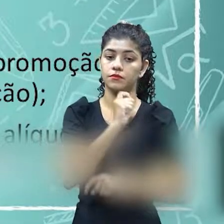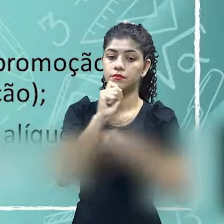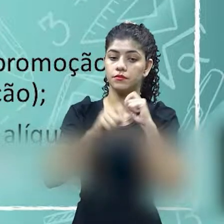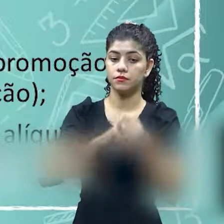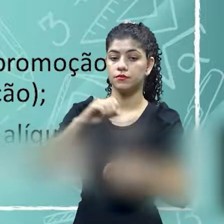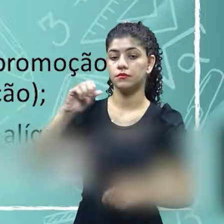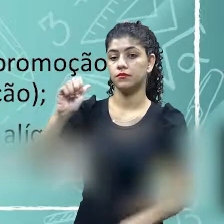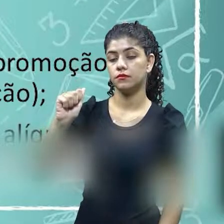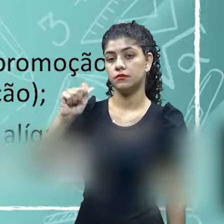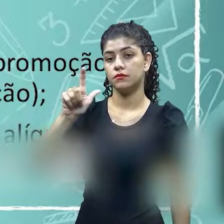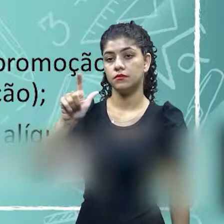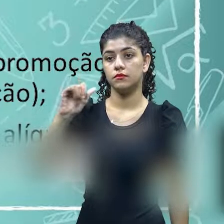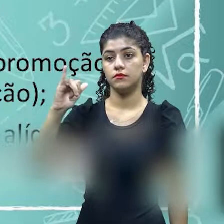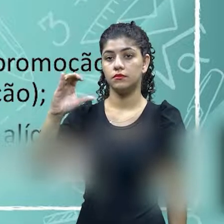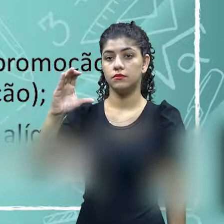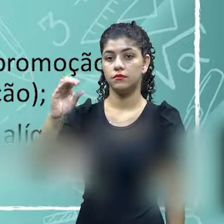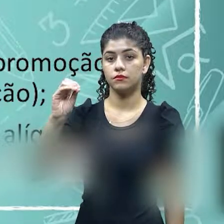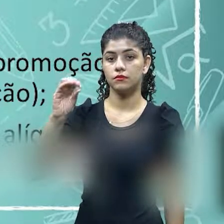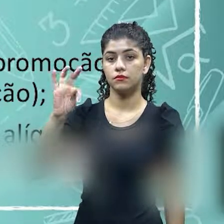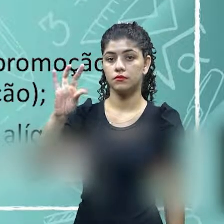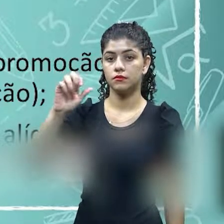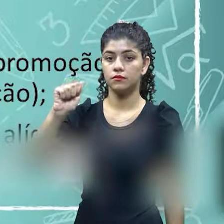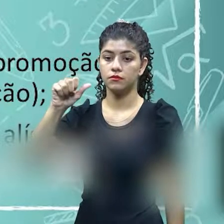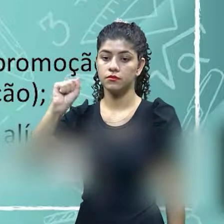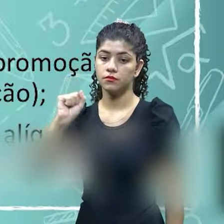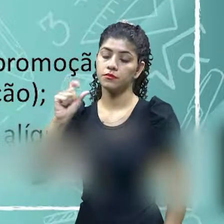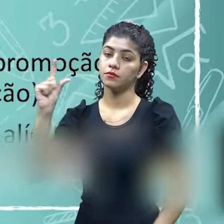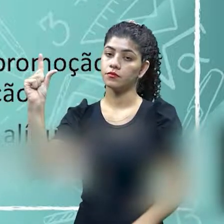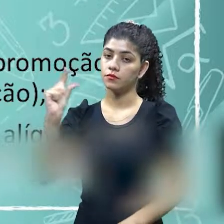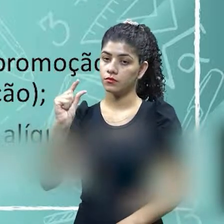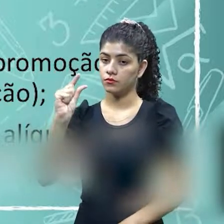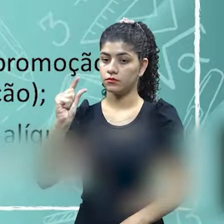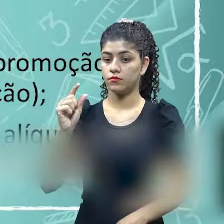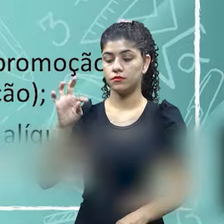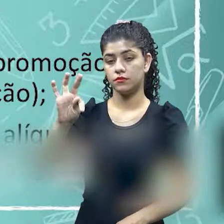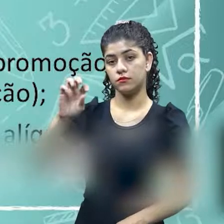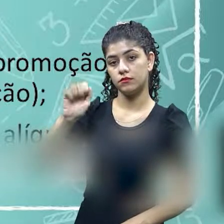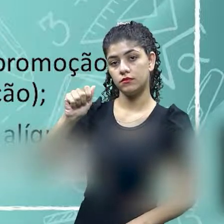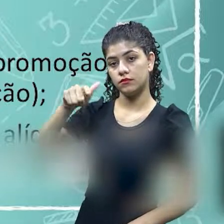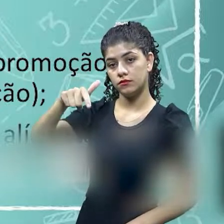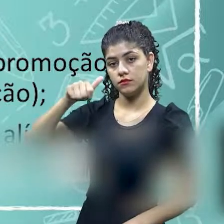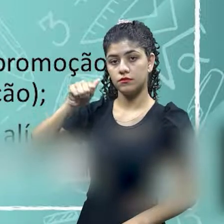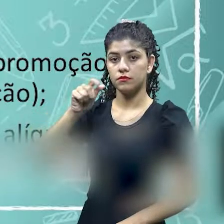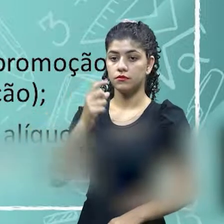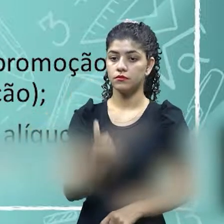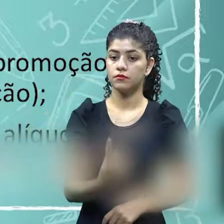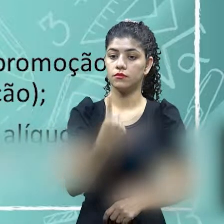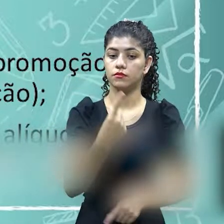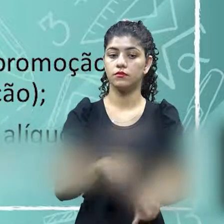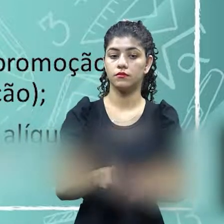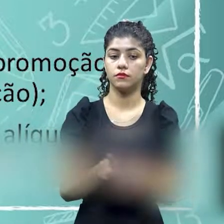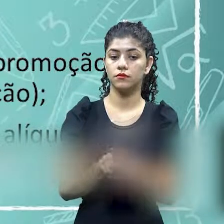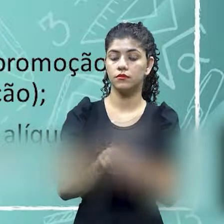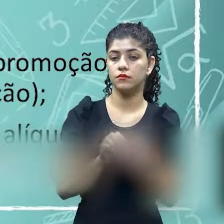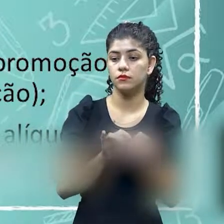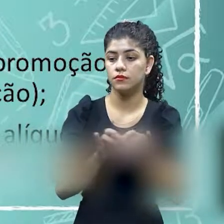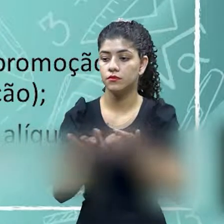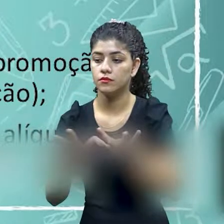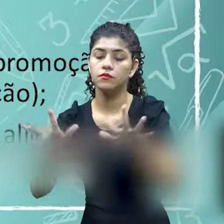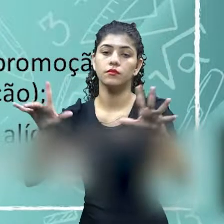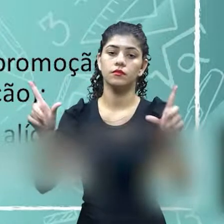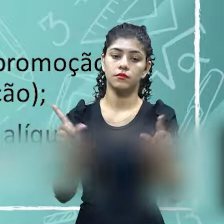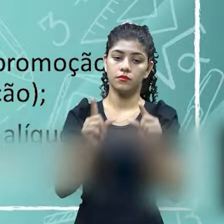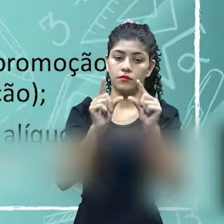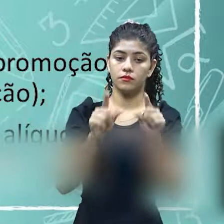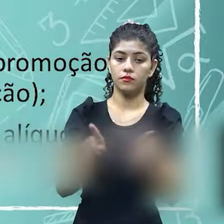para reduzir as alíquotas tarifárias, transformando aqui em uma taxa única de certa forma, baixa dispersão,